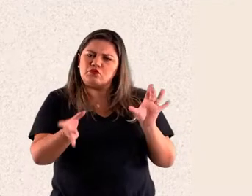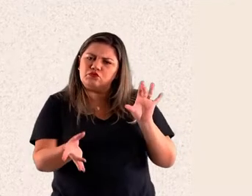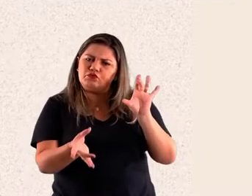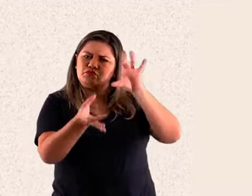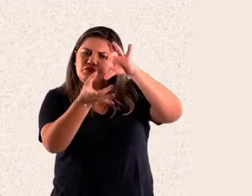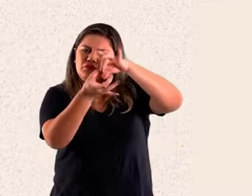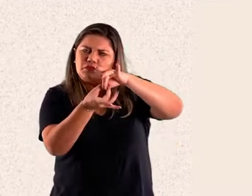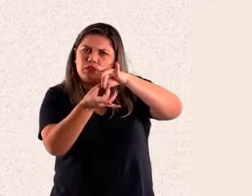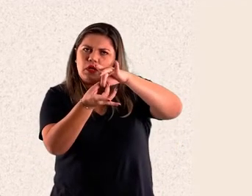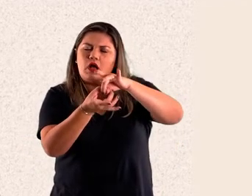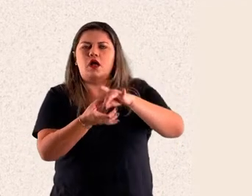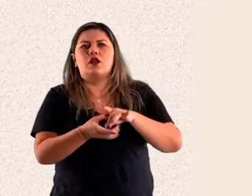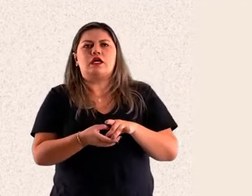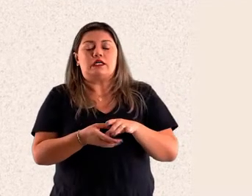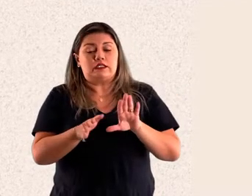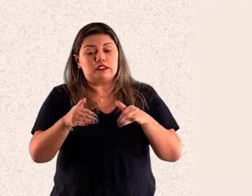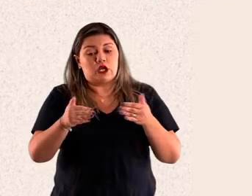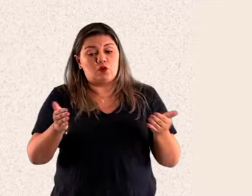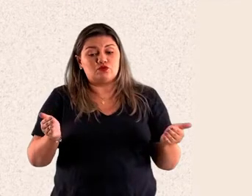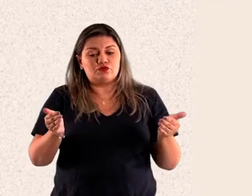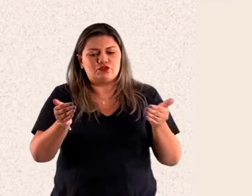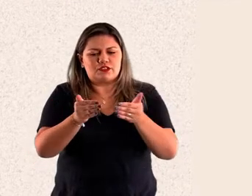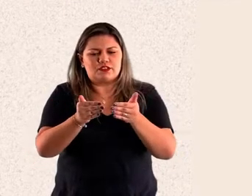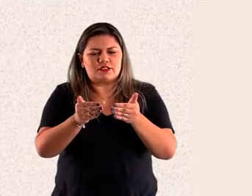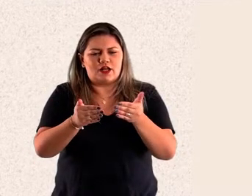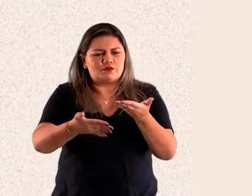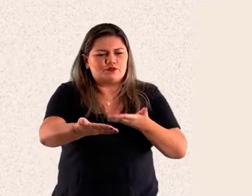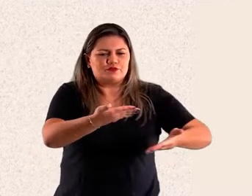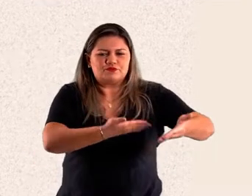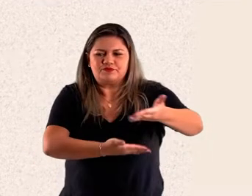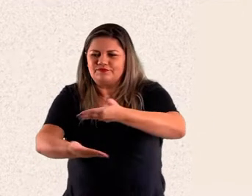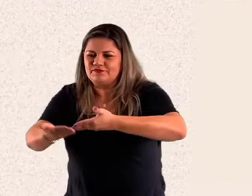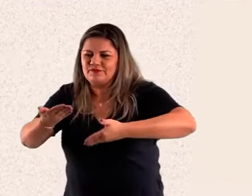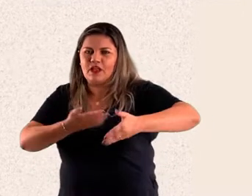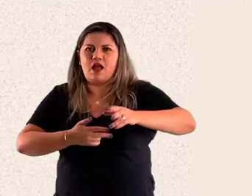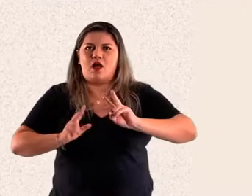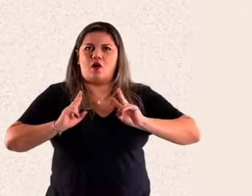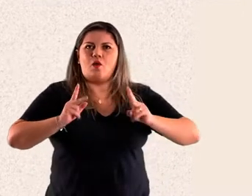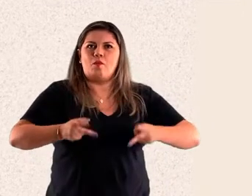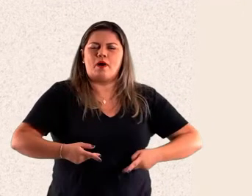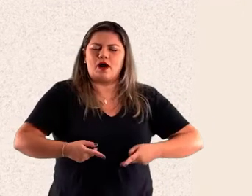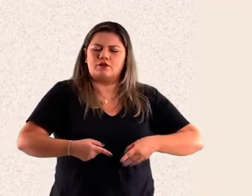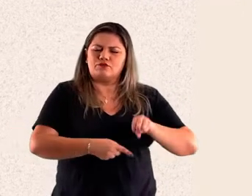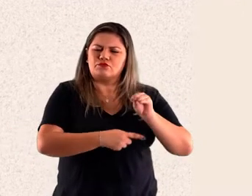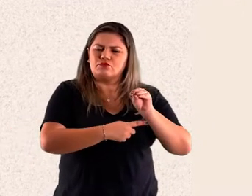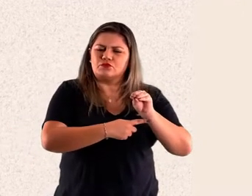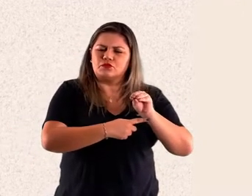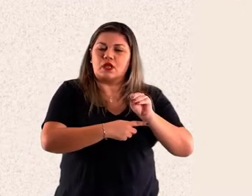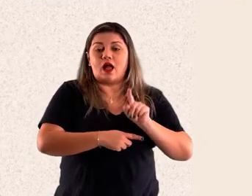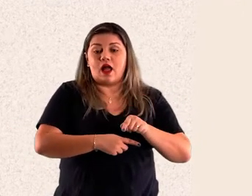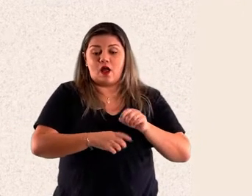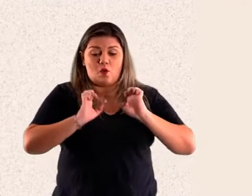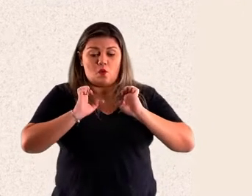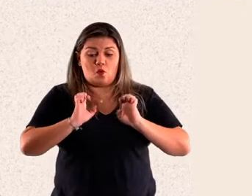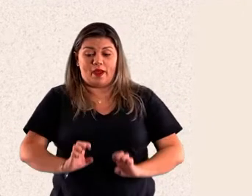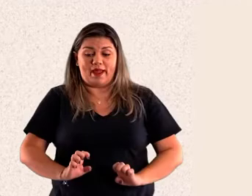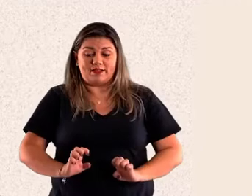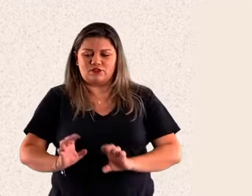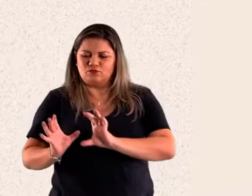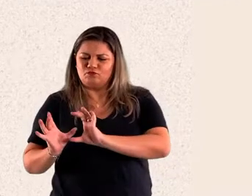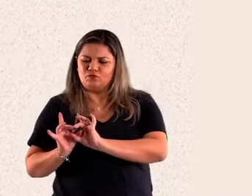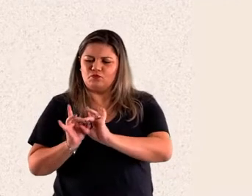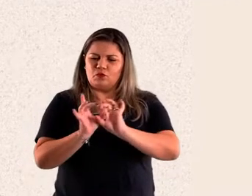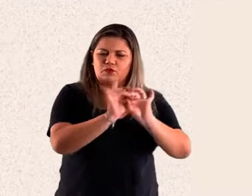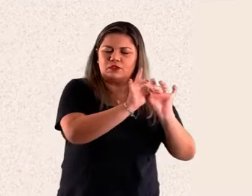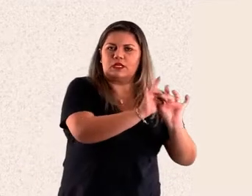amarração então eles centrada nas relações humanas ela é centrada no Cuidado então ela é uma ética contextual